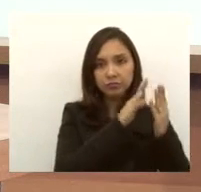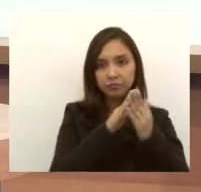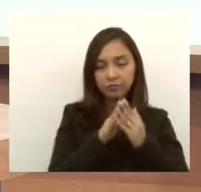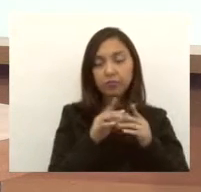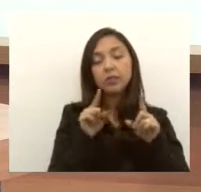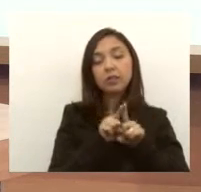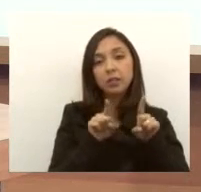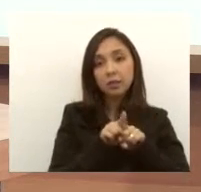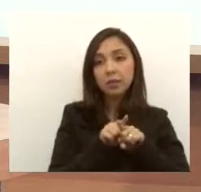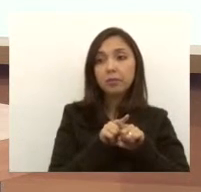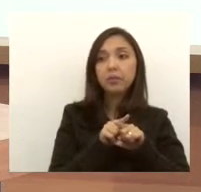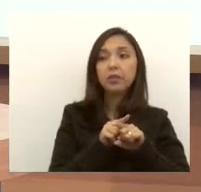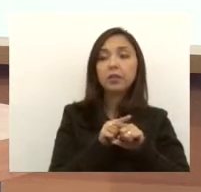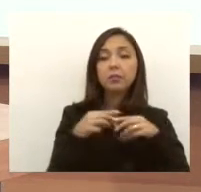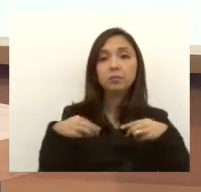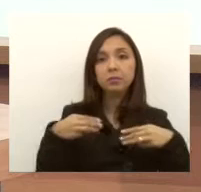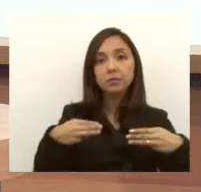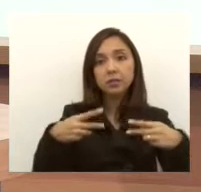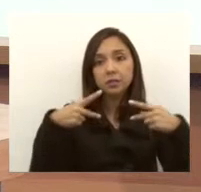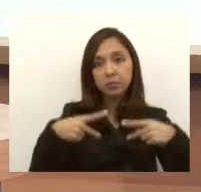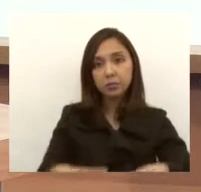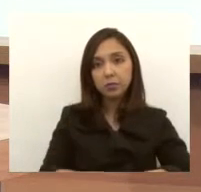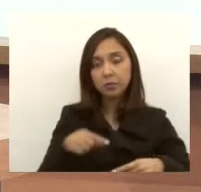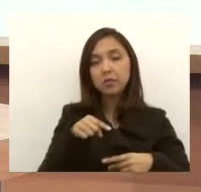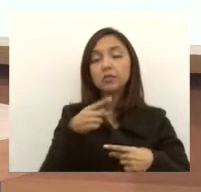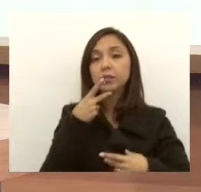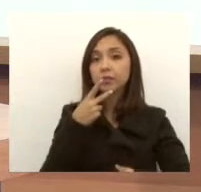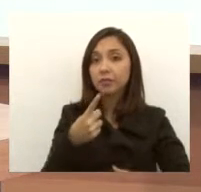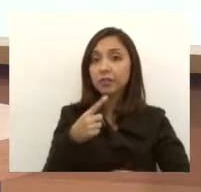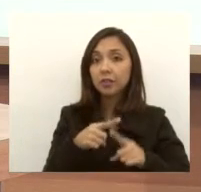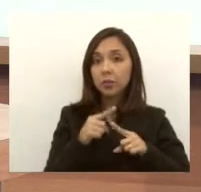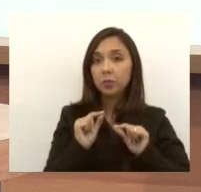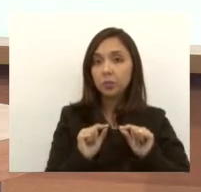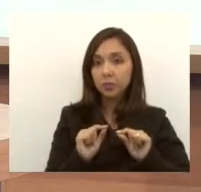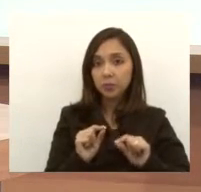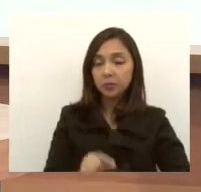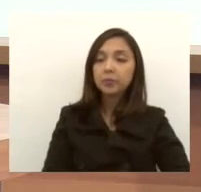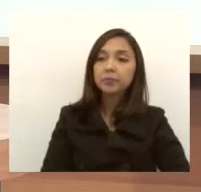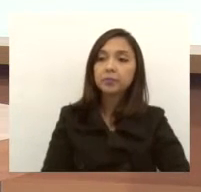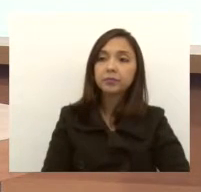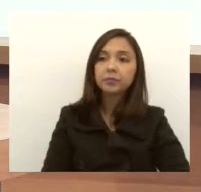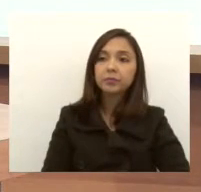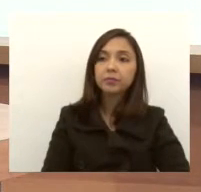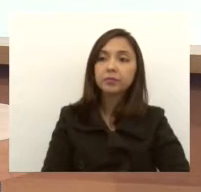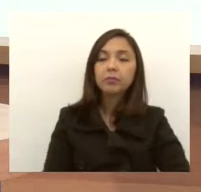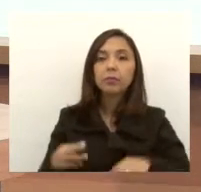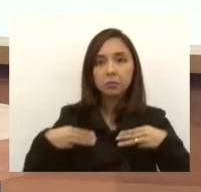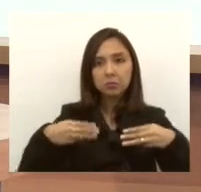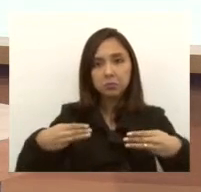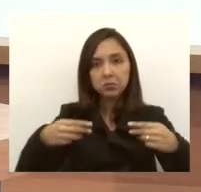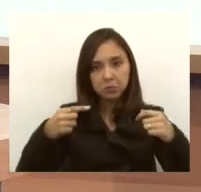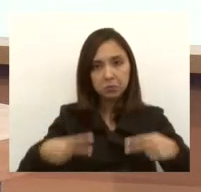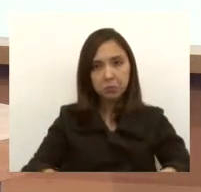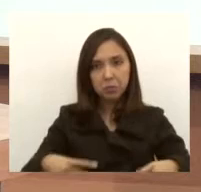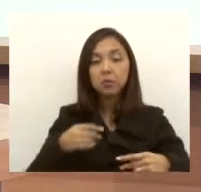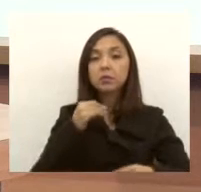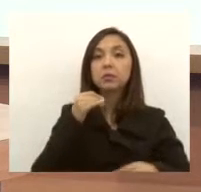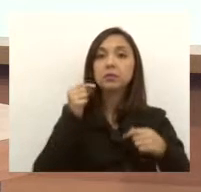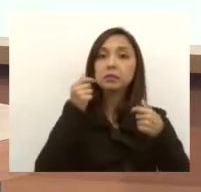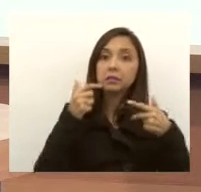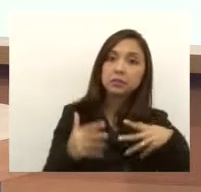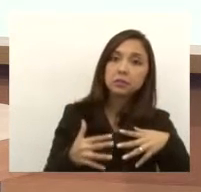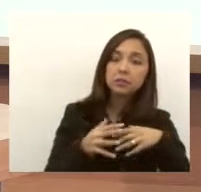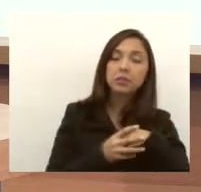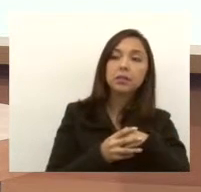Ministério Público, e aqui eu gostaria de fazer uma pausa ali, né? Por quê? O Ministério Público, quando se trata